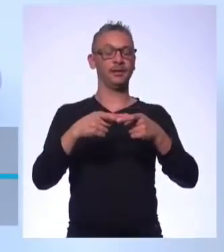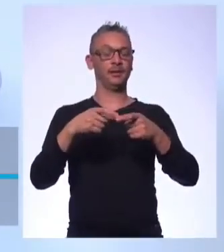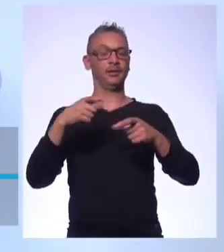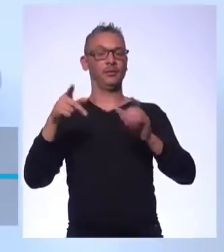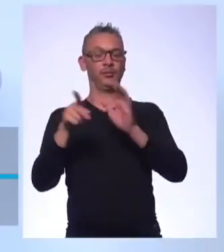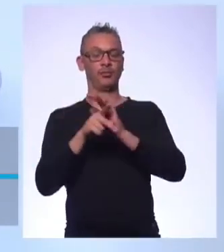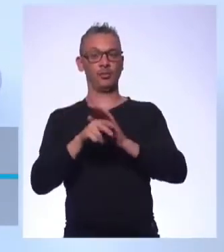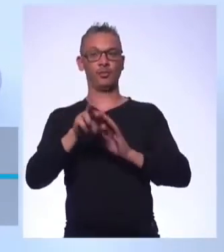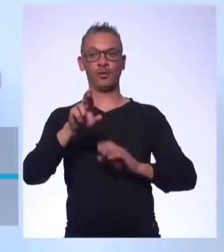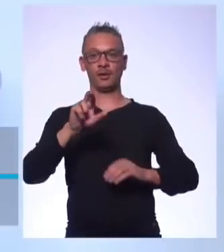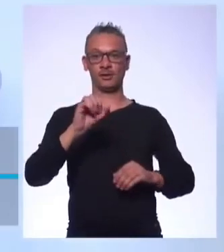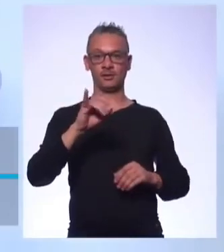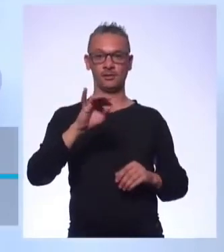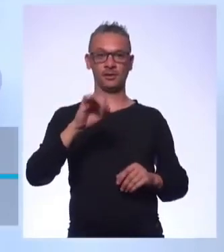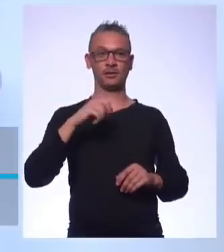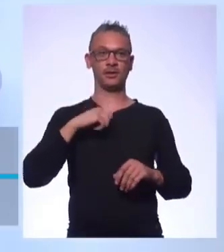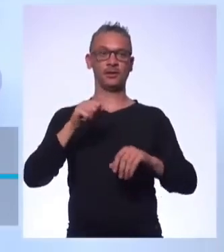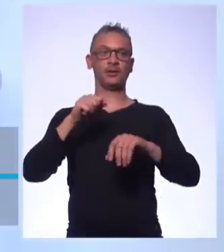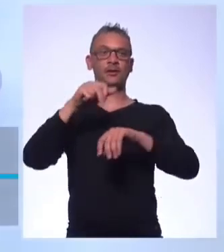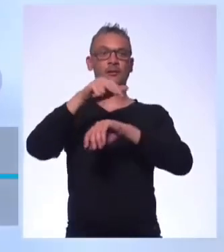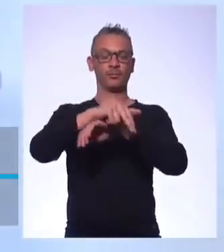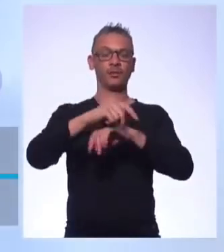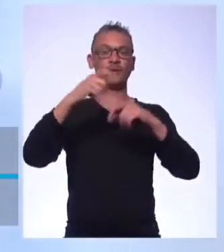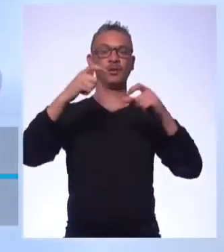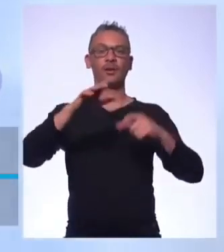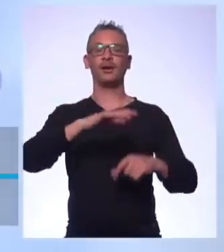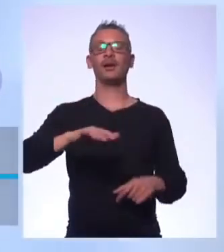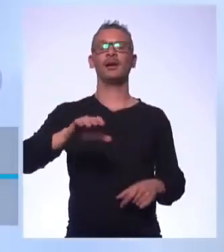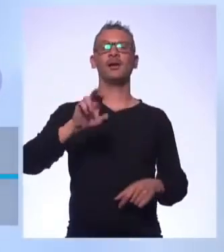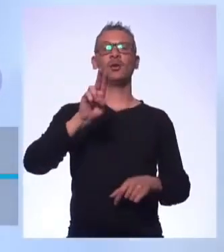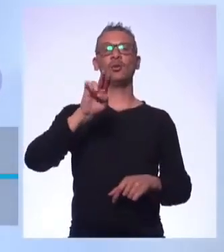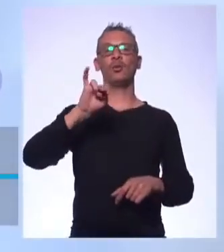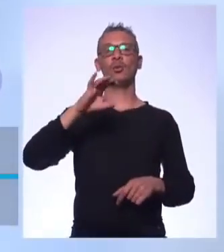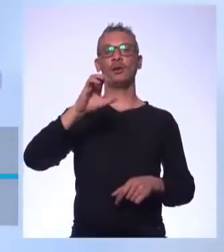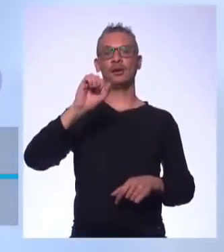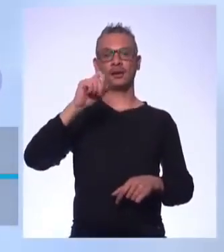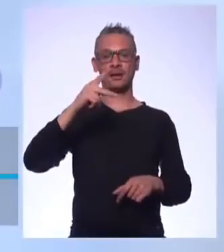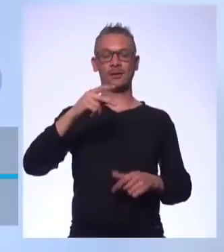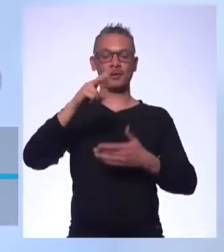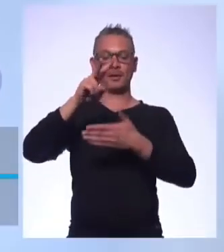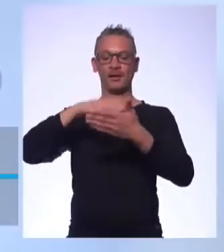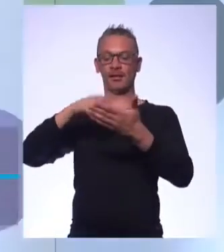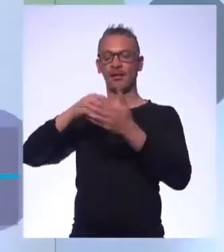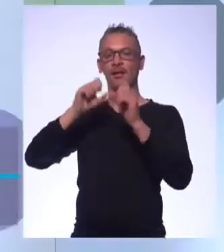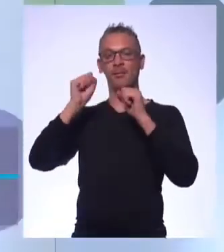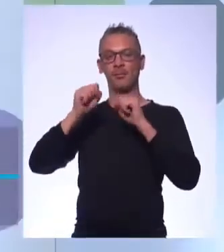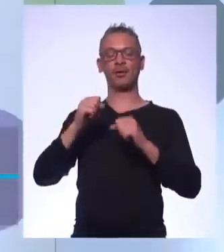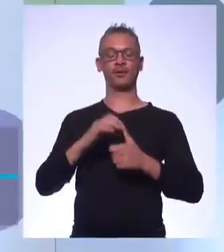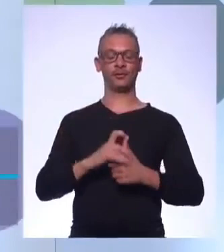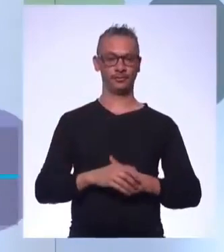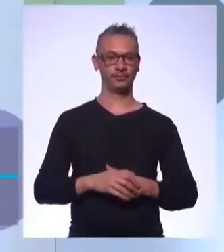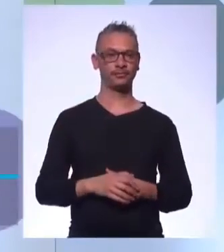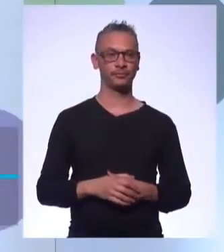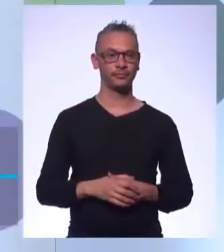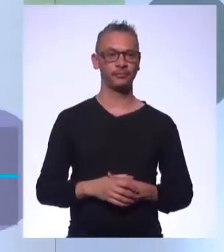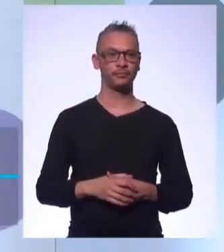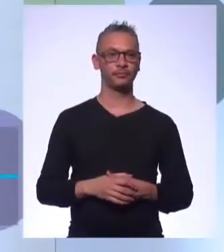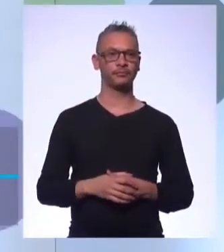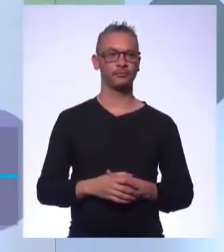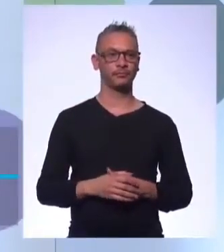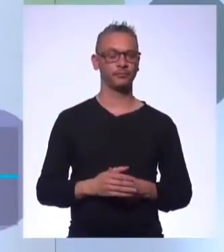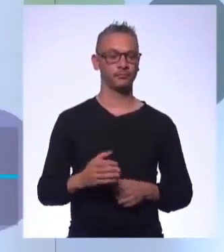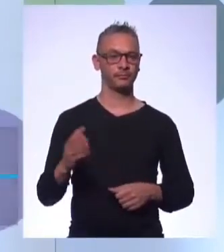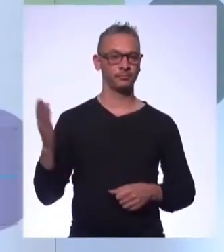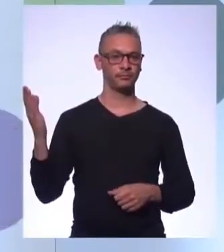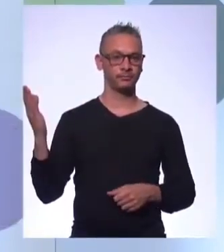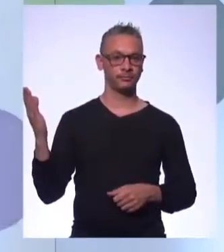leitura obrigatória para você ingressar na Unicamp. Sim, isso, eu ia embalar essa. Coloca o próximo, olha lá, o Racionais está aí no slide,